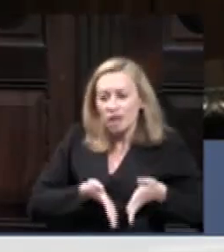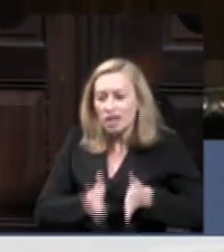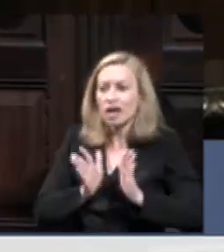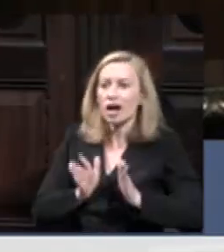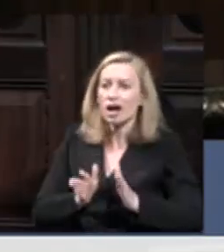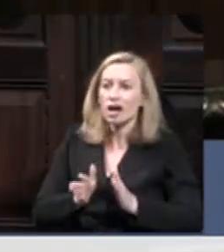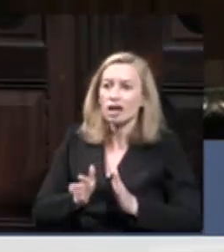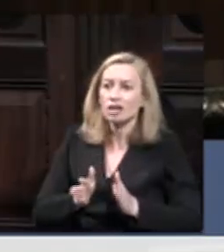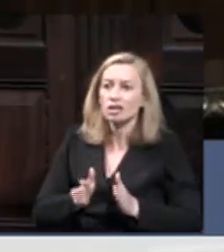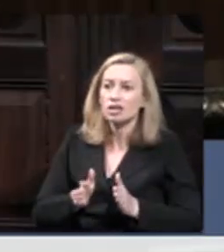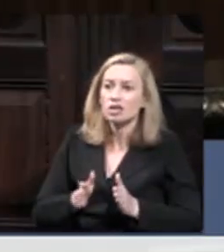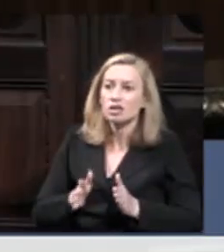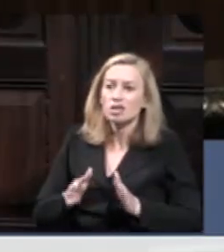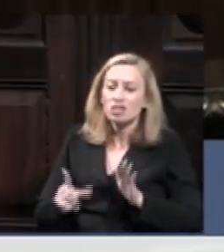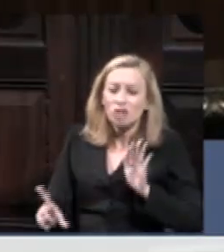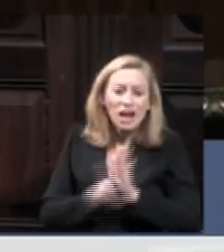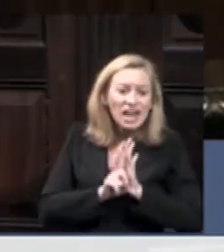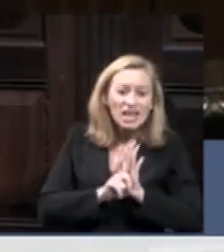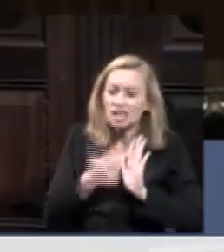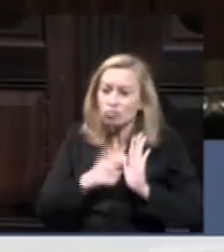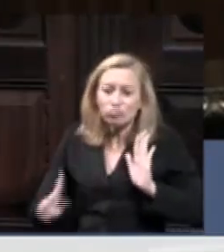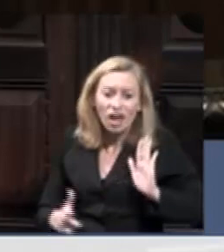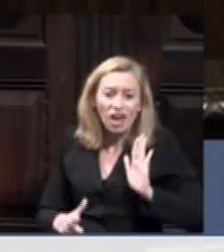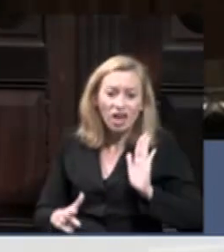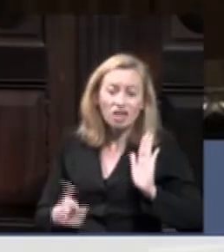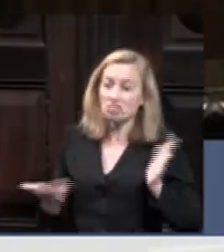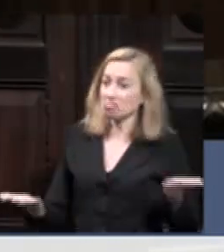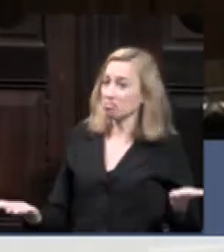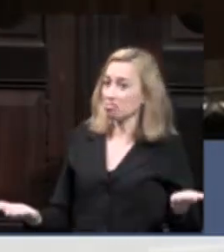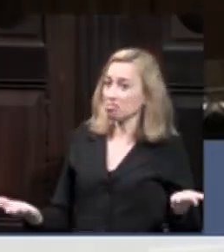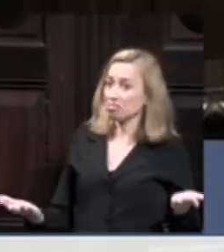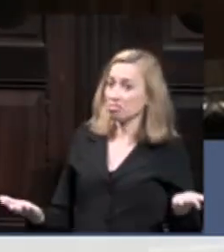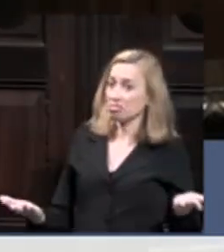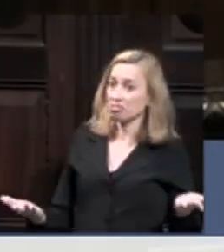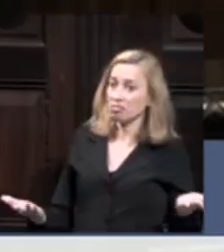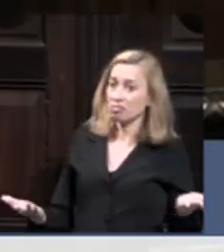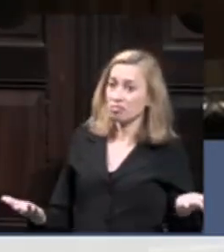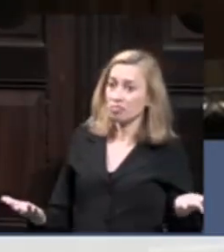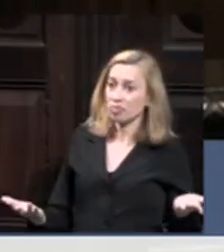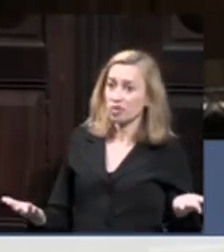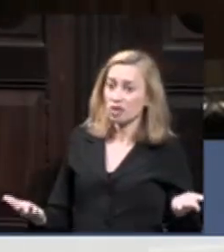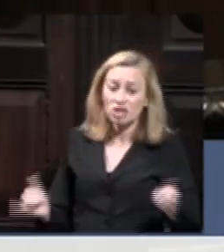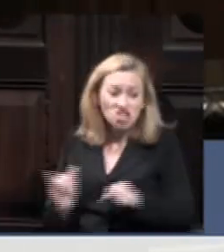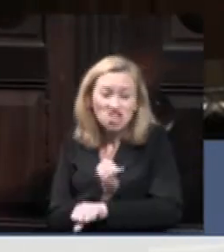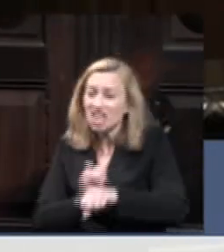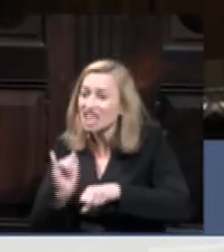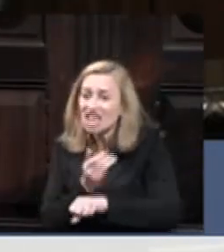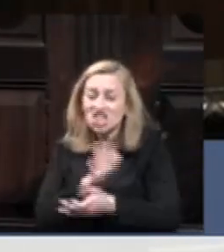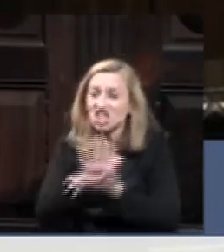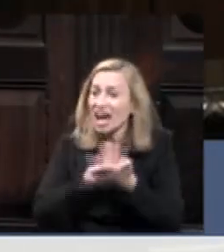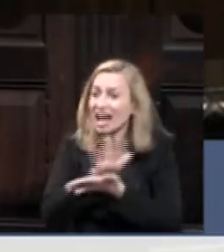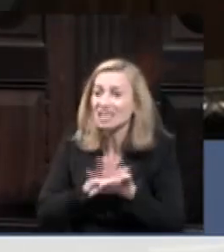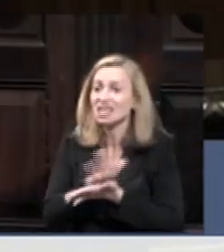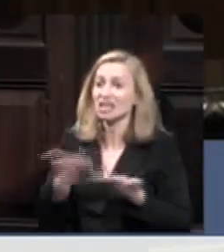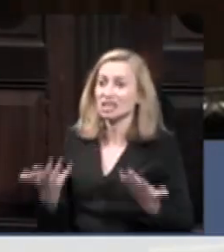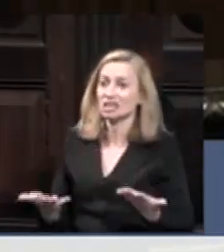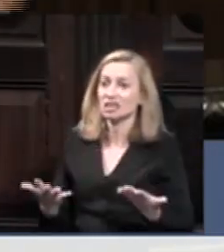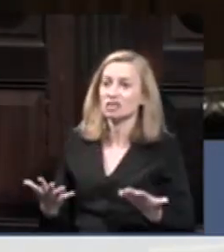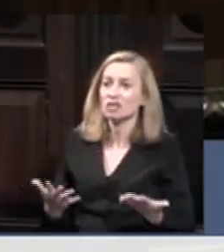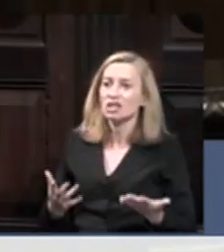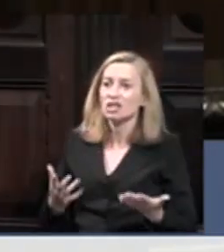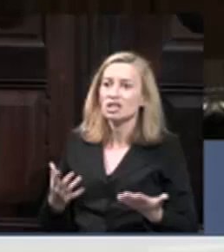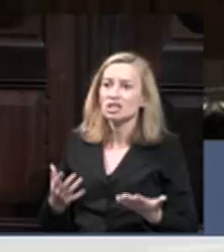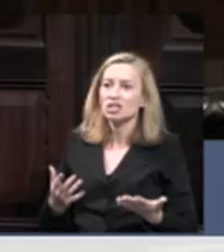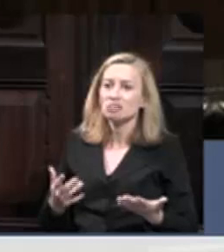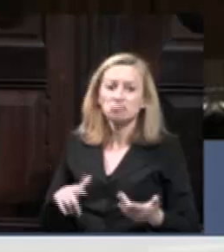carta náutica, sem leme, sem comando. Ora, como elaborar um projeto estratégico de desenvolvimento sem a